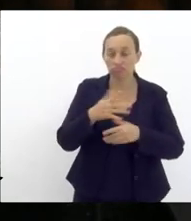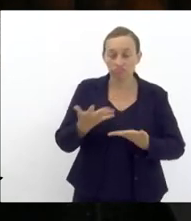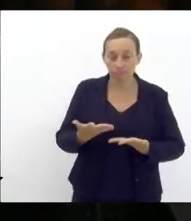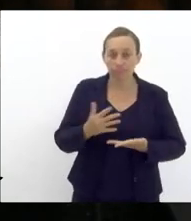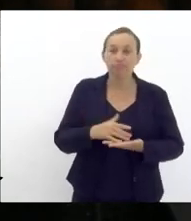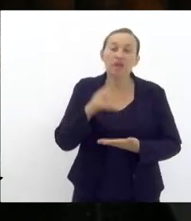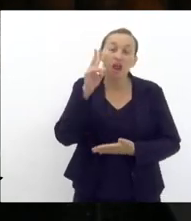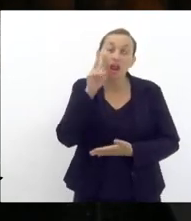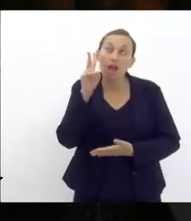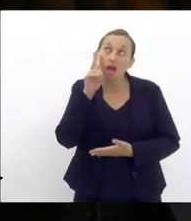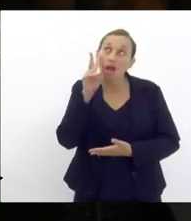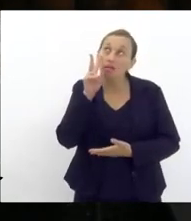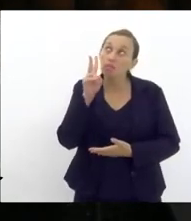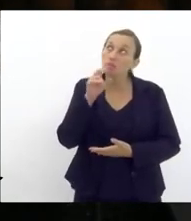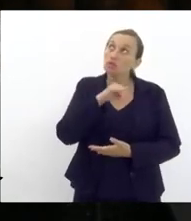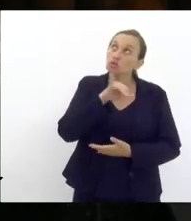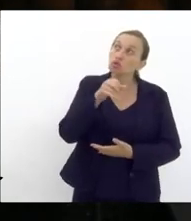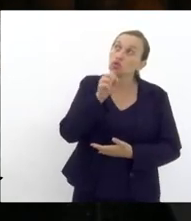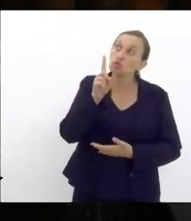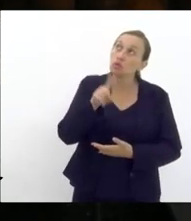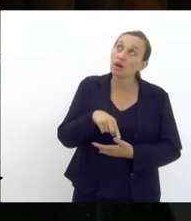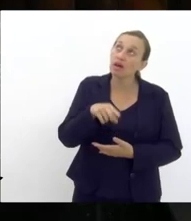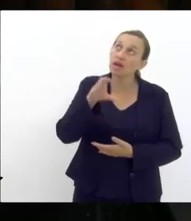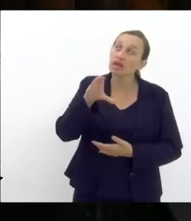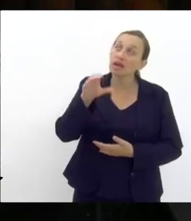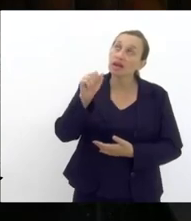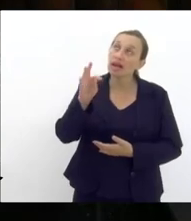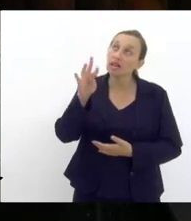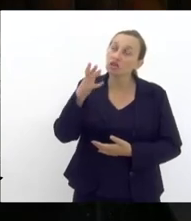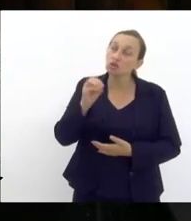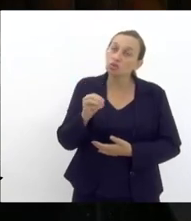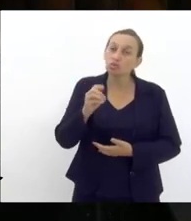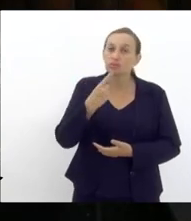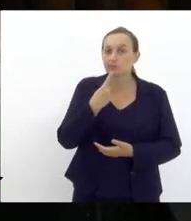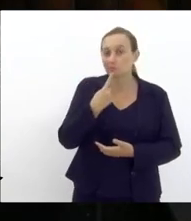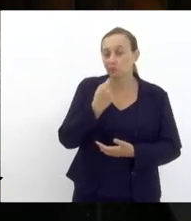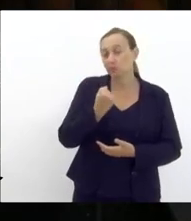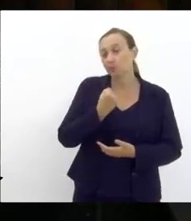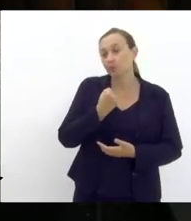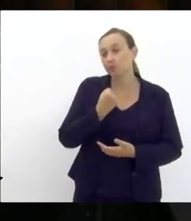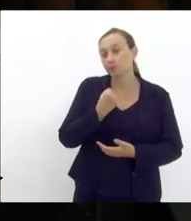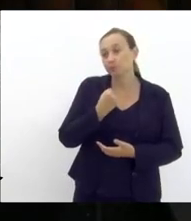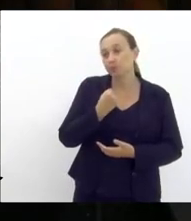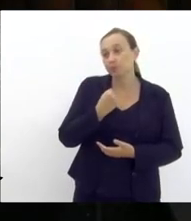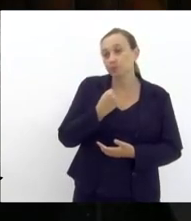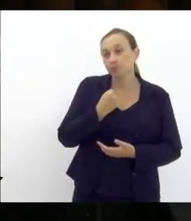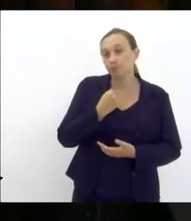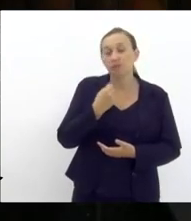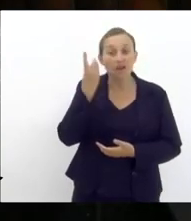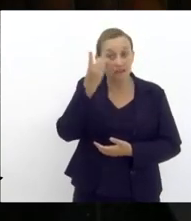me lembro de Josué de Castro quando a deputada Marina